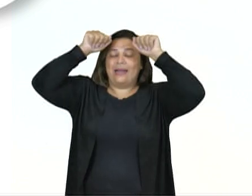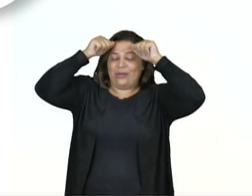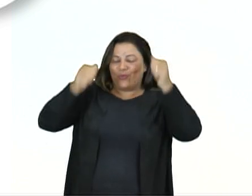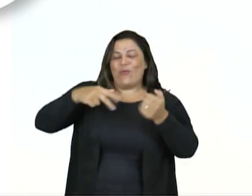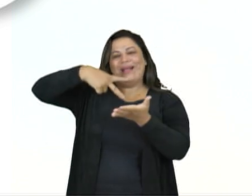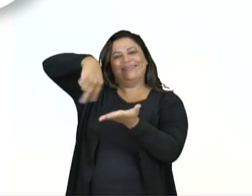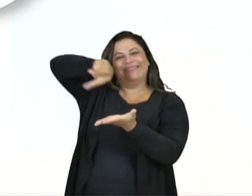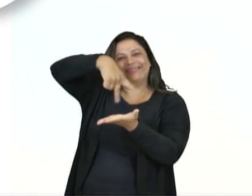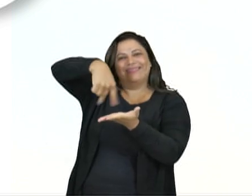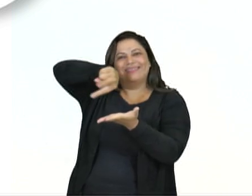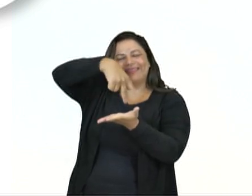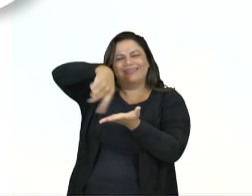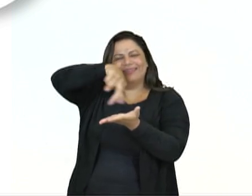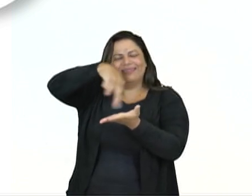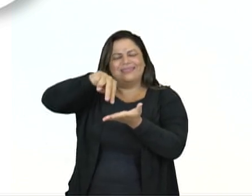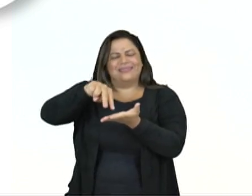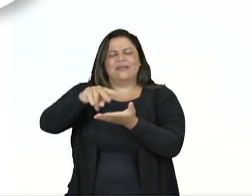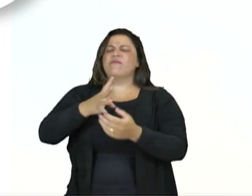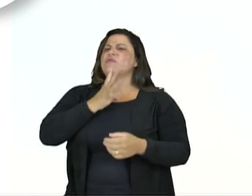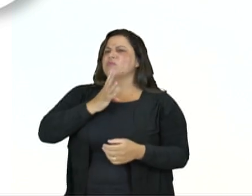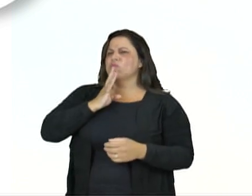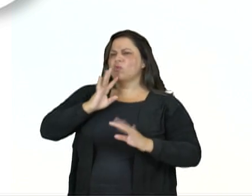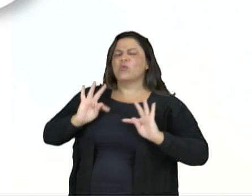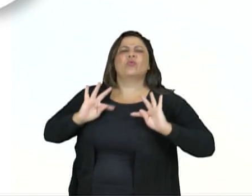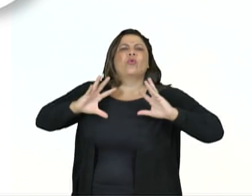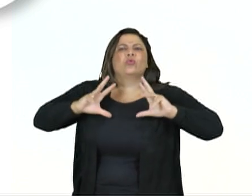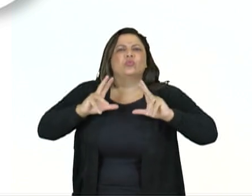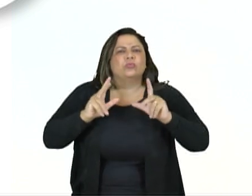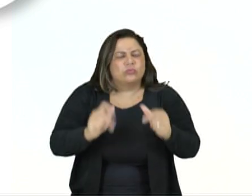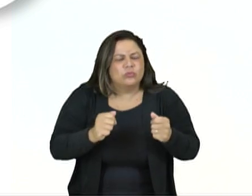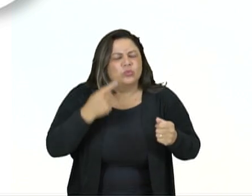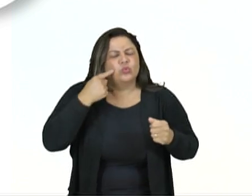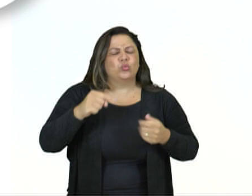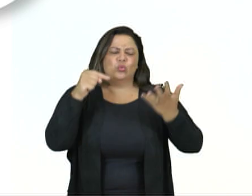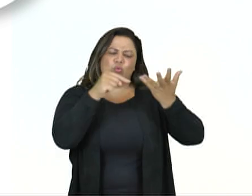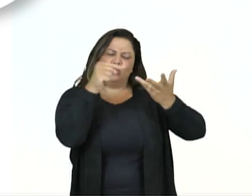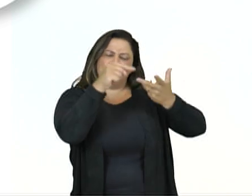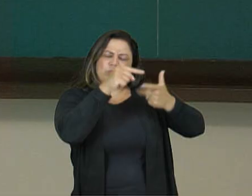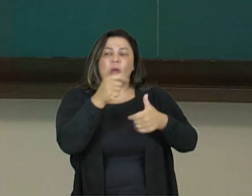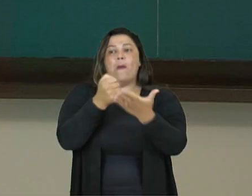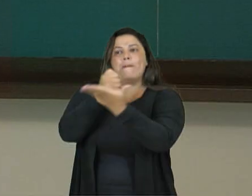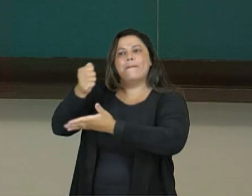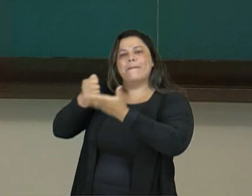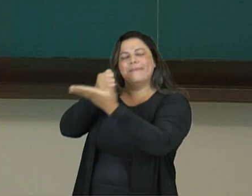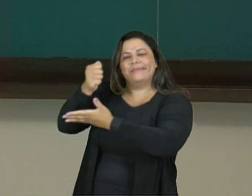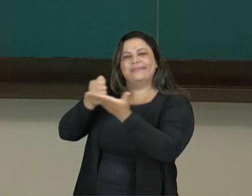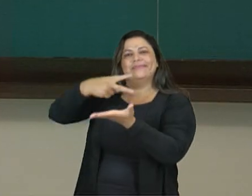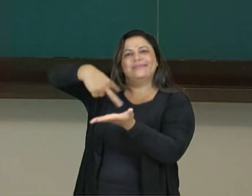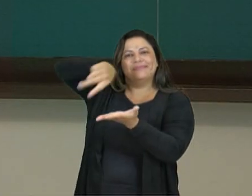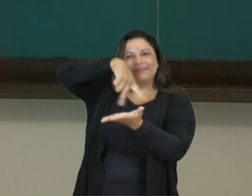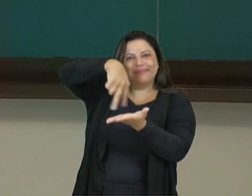conhecer e analisar os elementos que constituem a dança, os elementos básicos da dança.